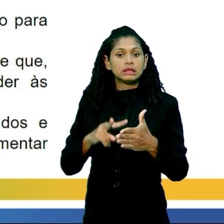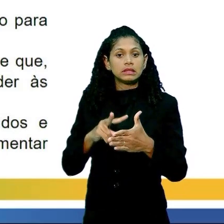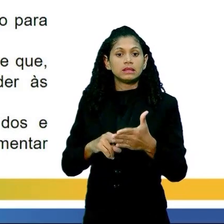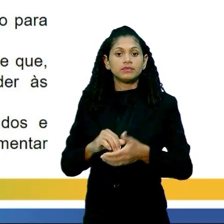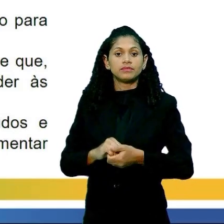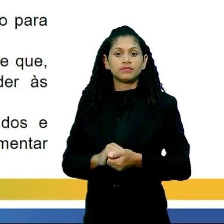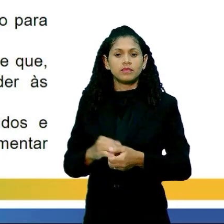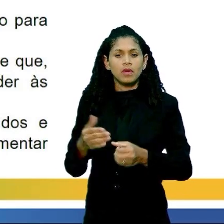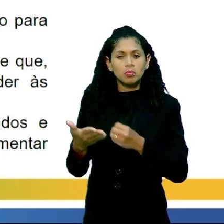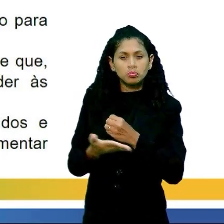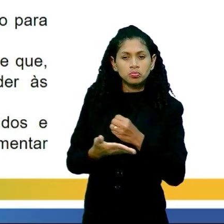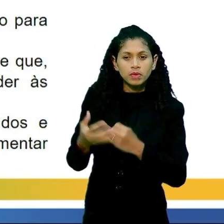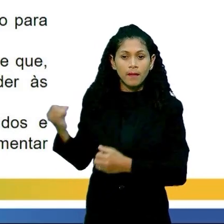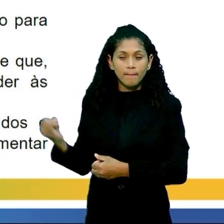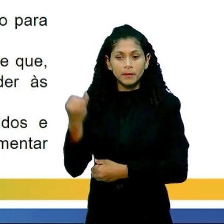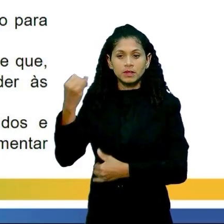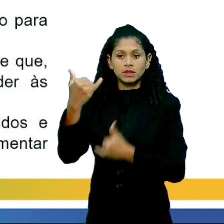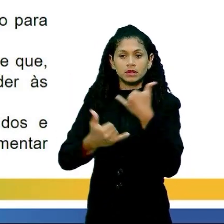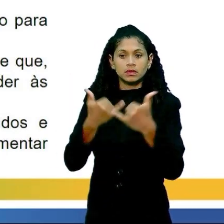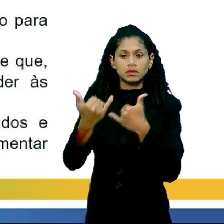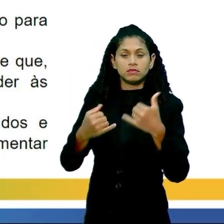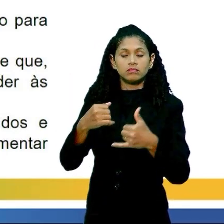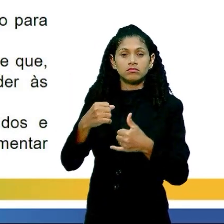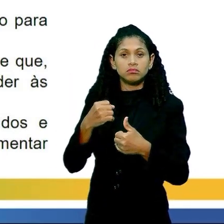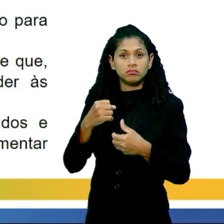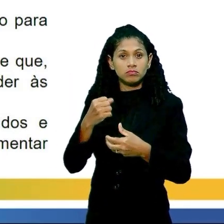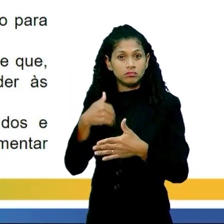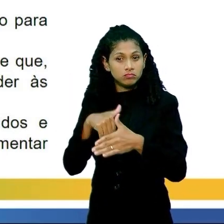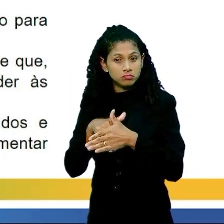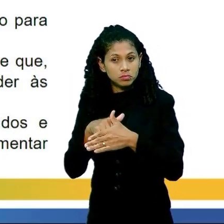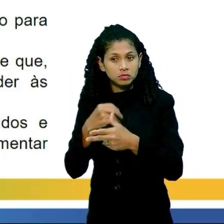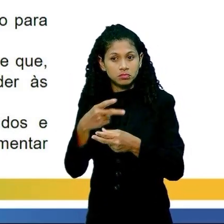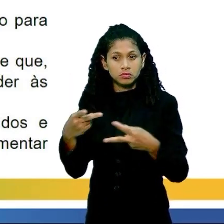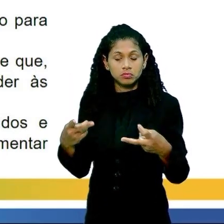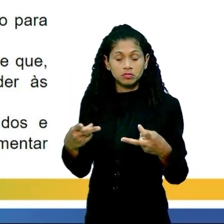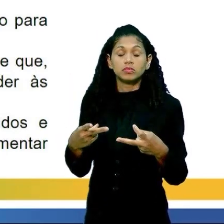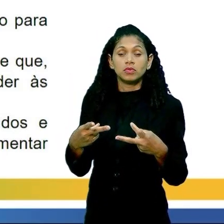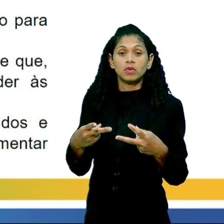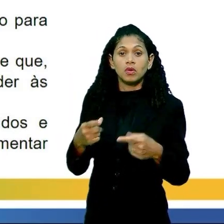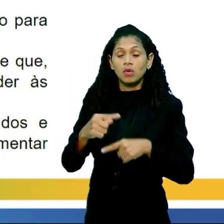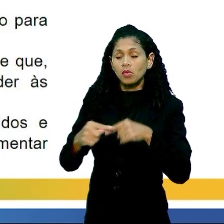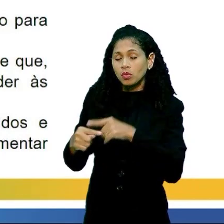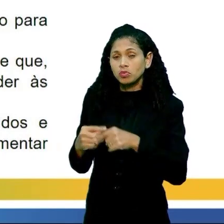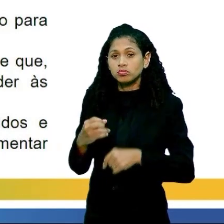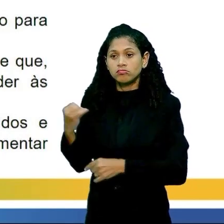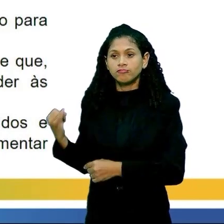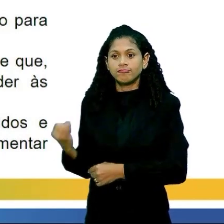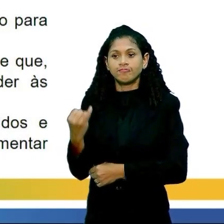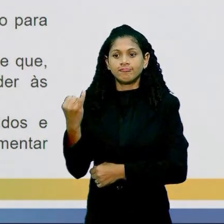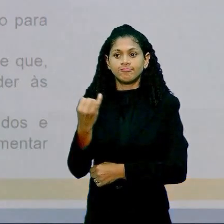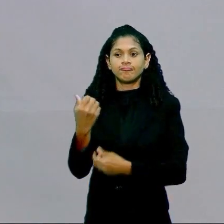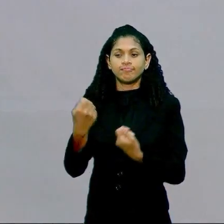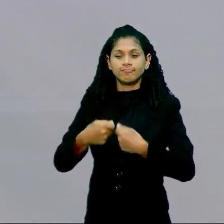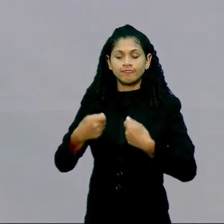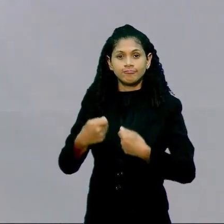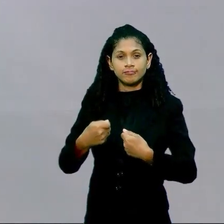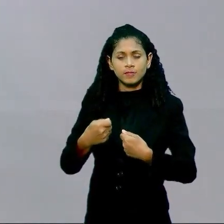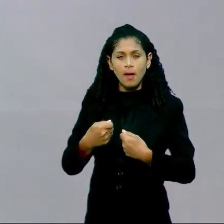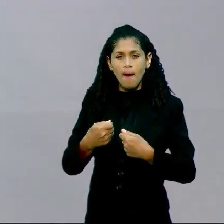Ao considerar a importância da brincadeira e do jogo como ferramentas essenciais para a interação social das crianças,